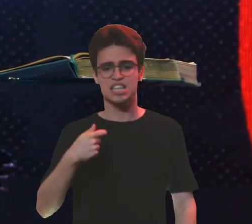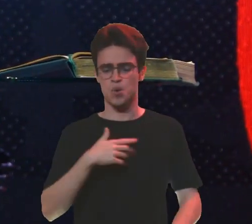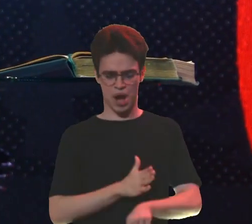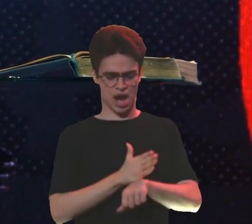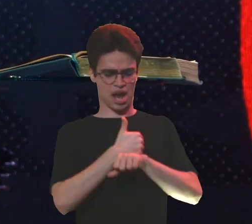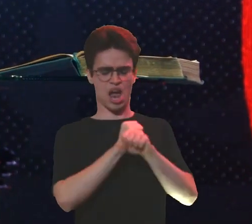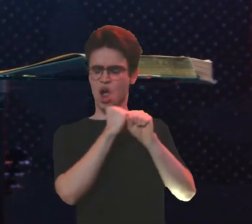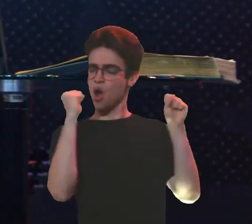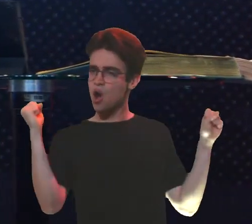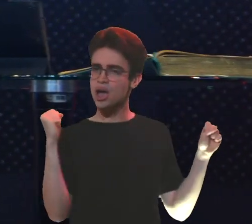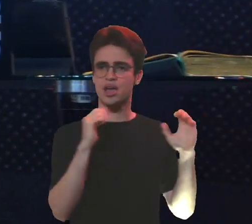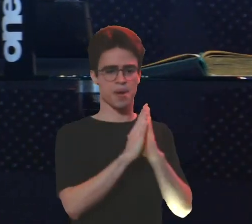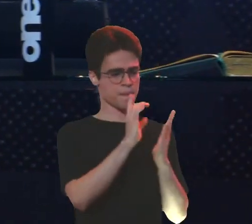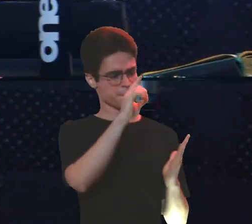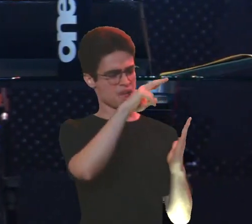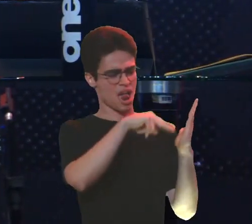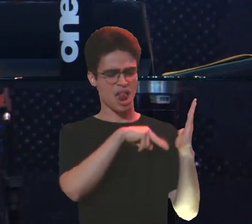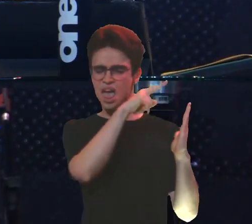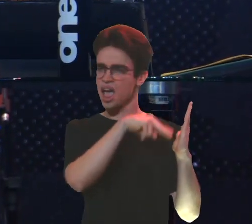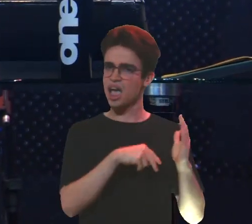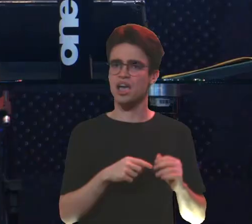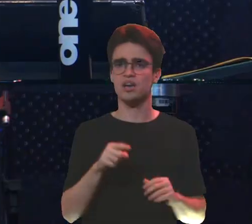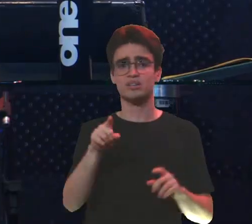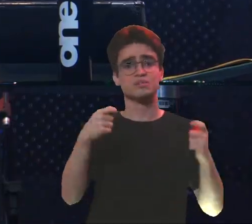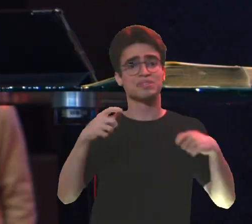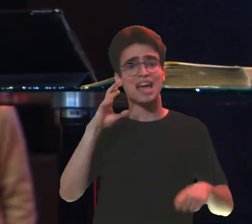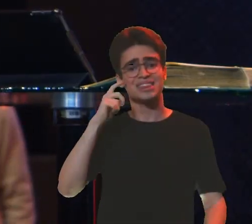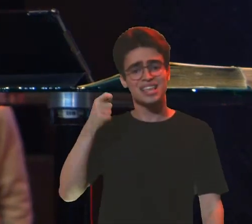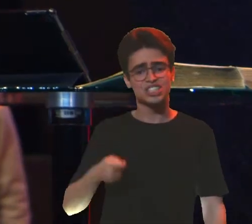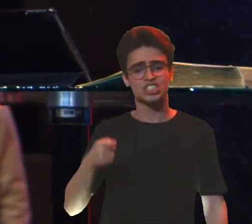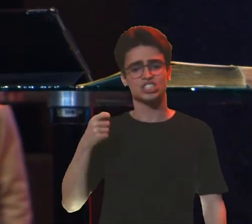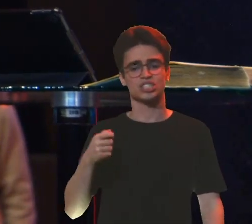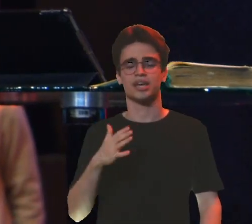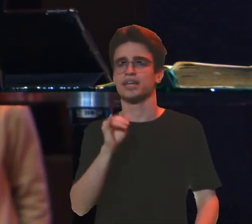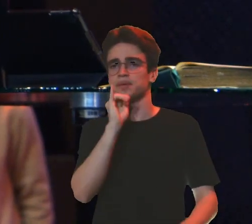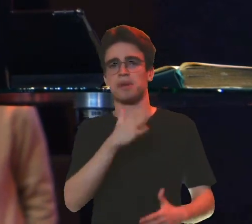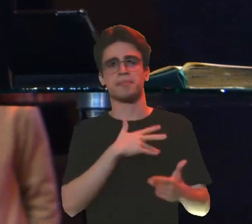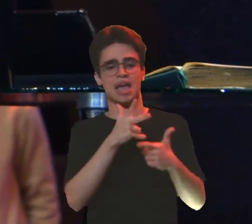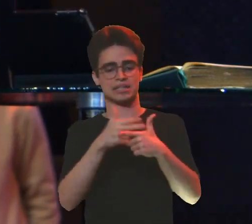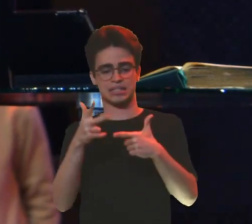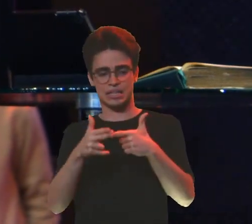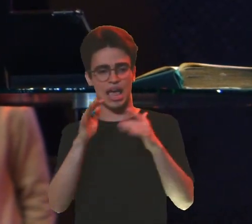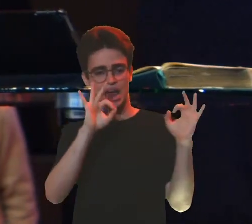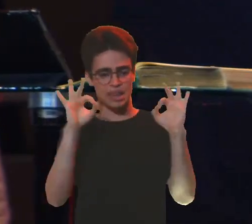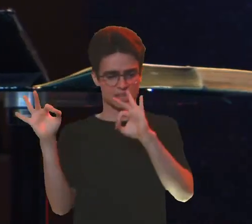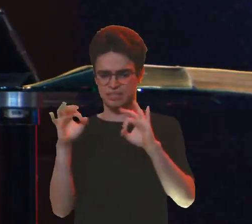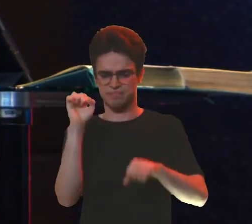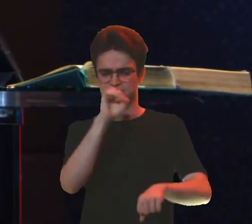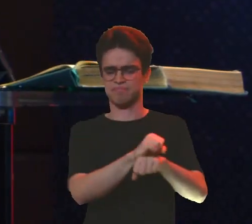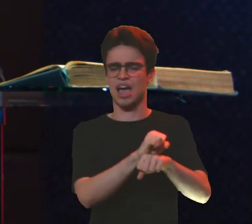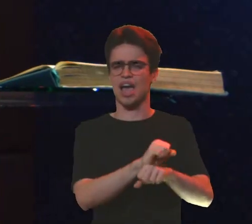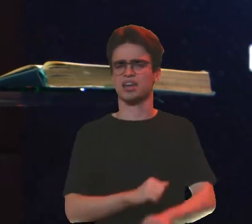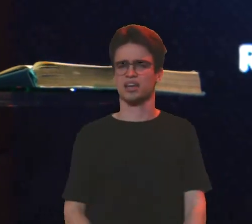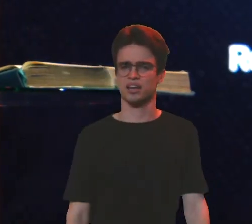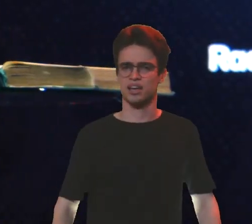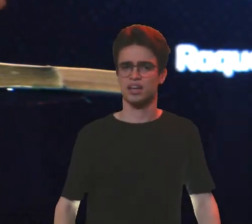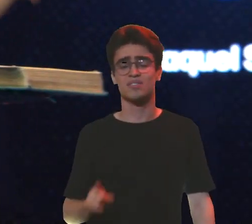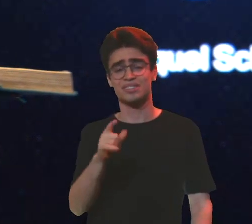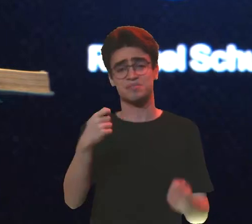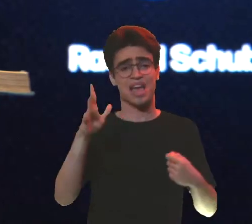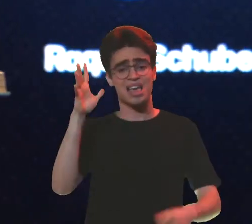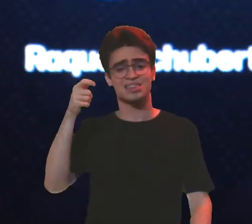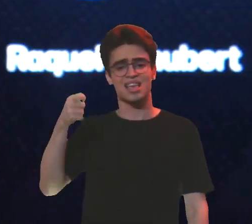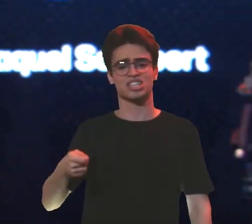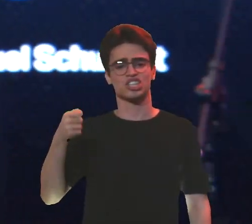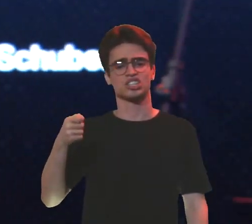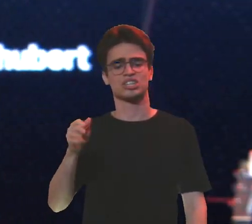para ler a Bíblia antes de qualquer coisa. Decida parar de ver as séries que você assiste, você sabe que te afastam de Deus. Decida